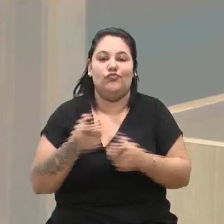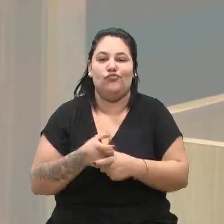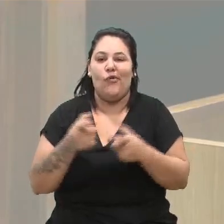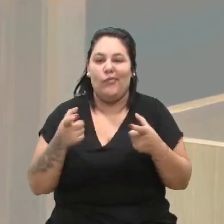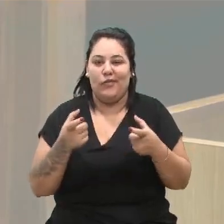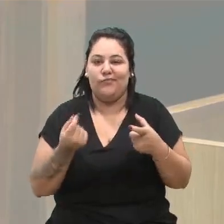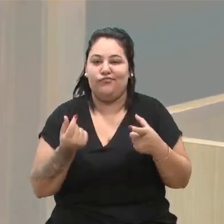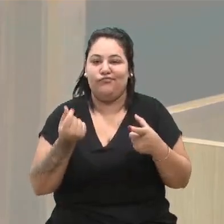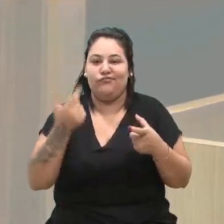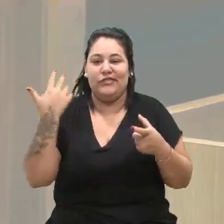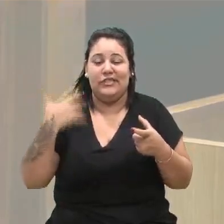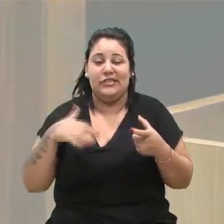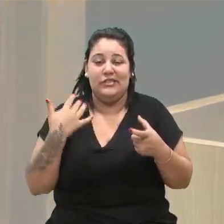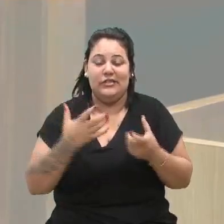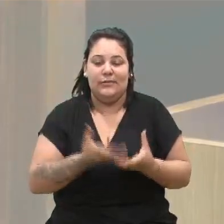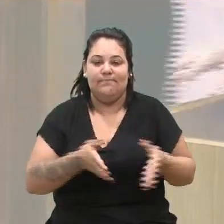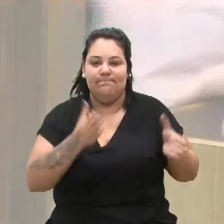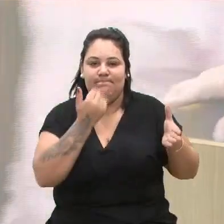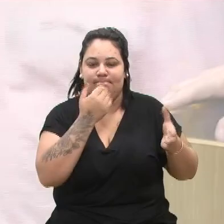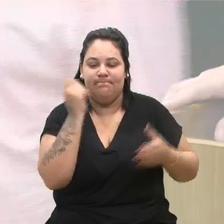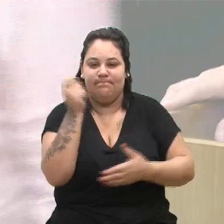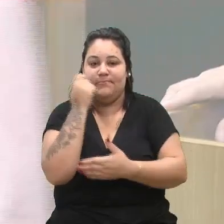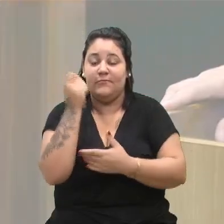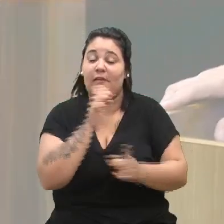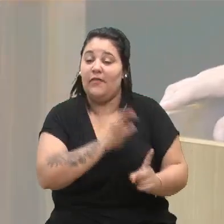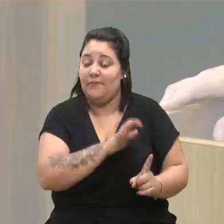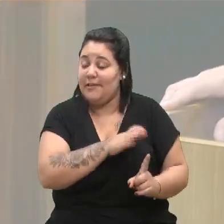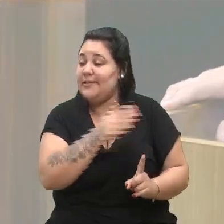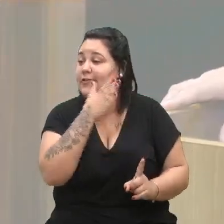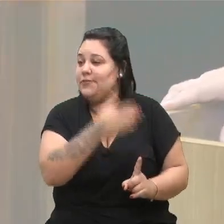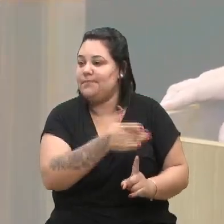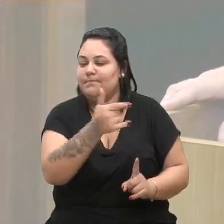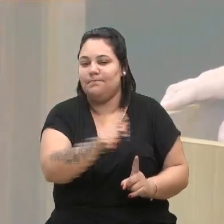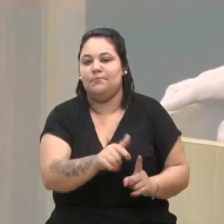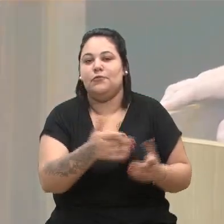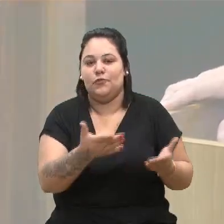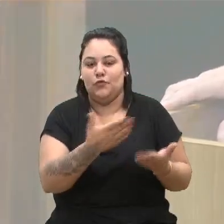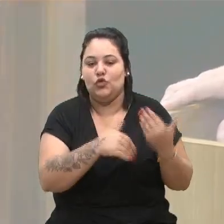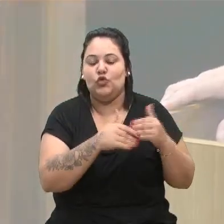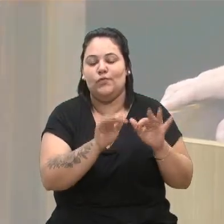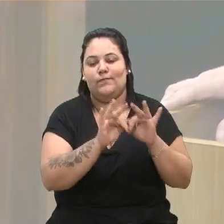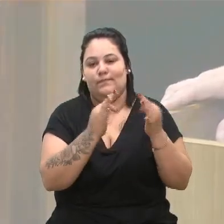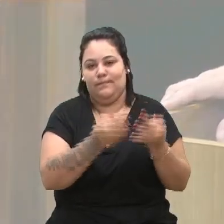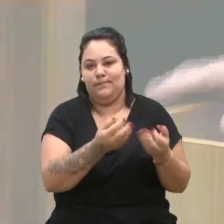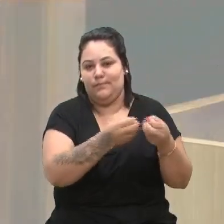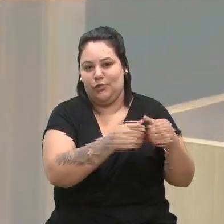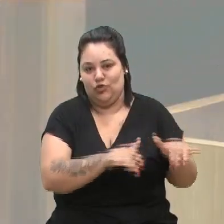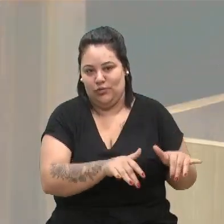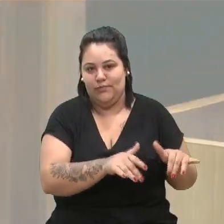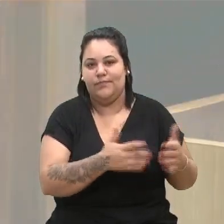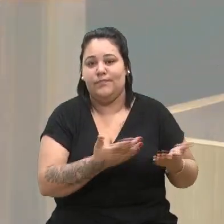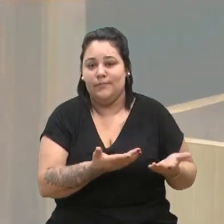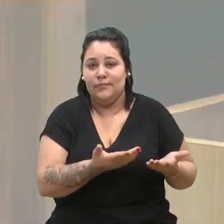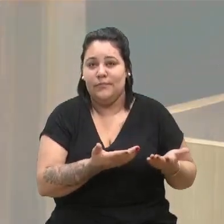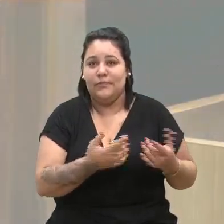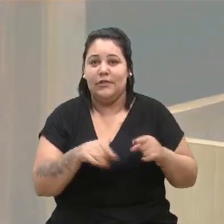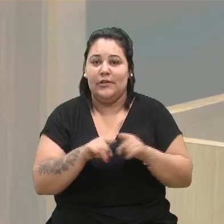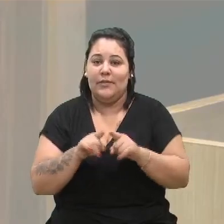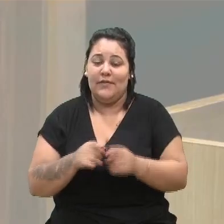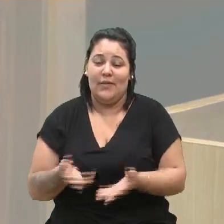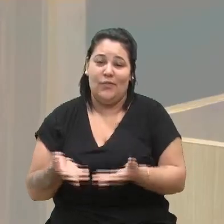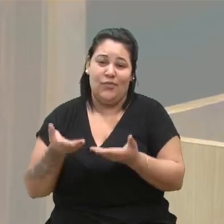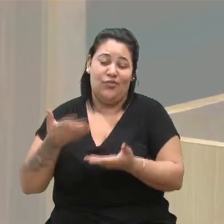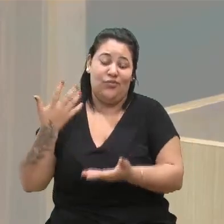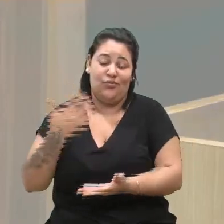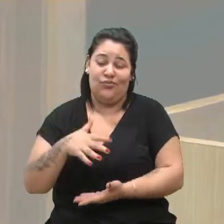cesta básica no Rio Grande do Sul. Isso aí vai afetar diretamente todas as famílias e vai encarecer, que nem a gente